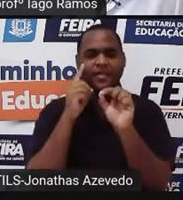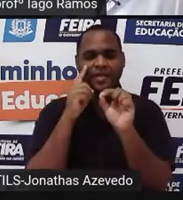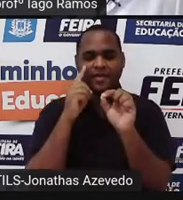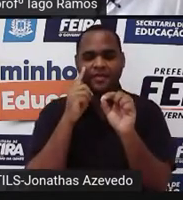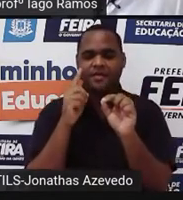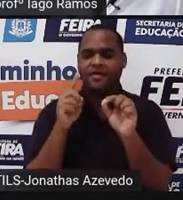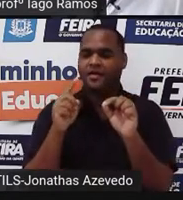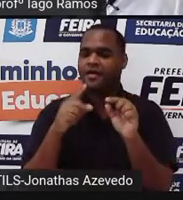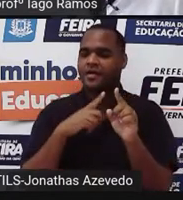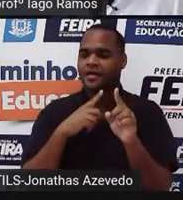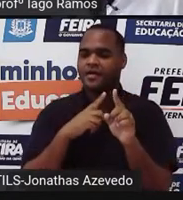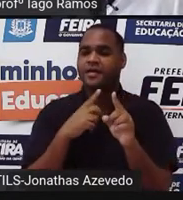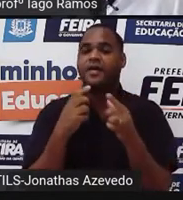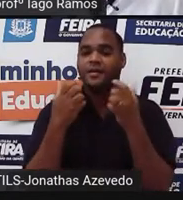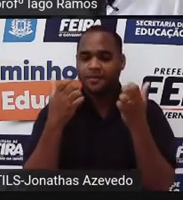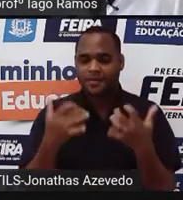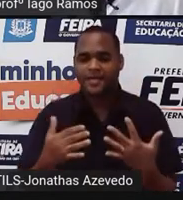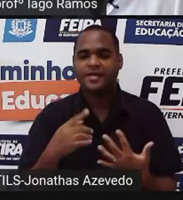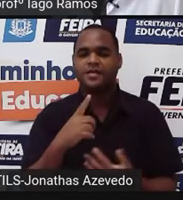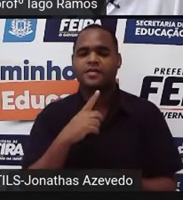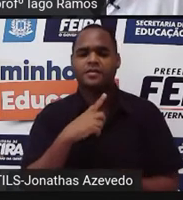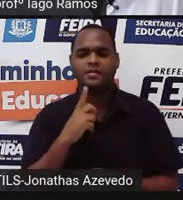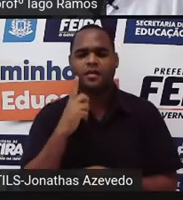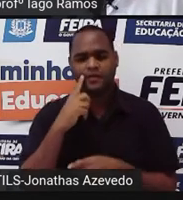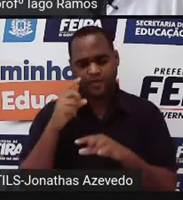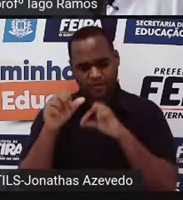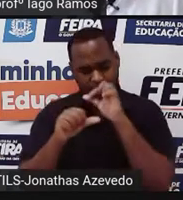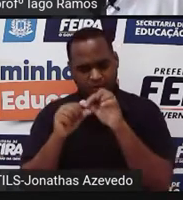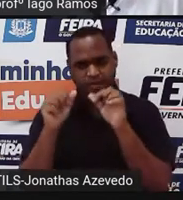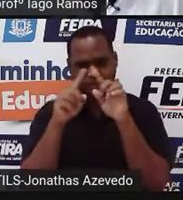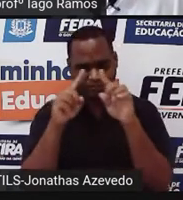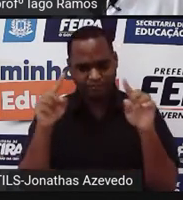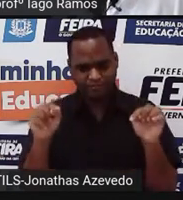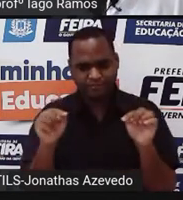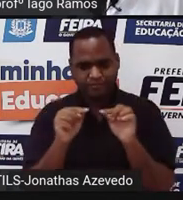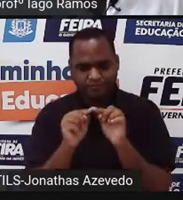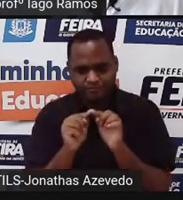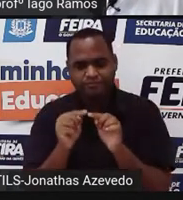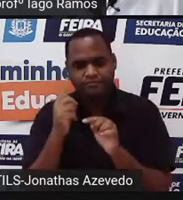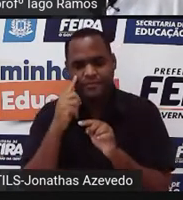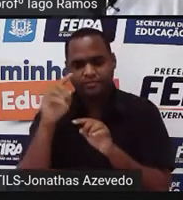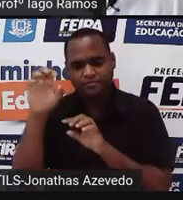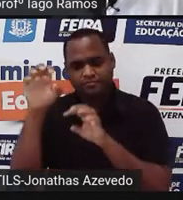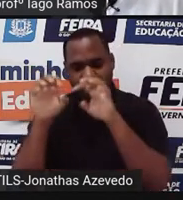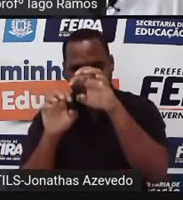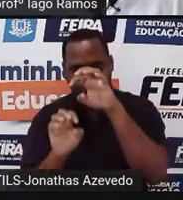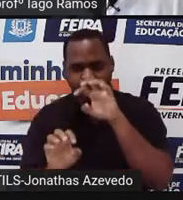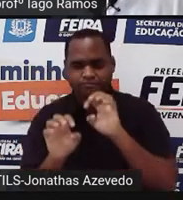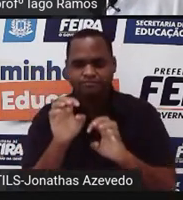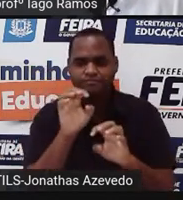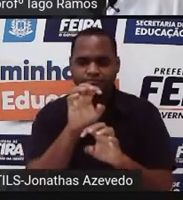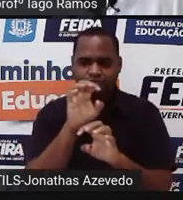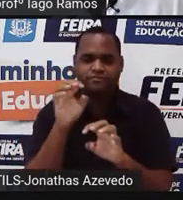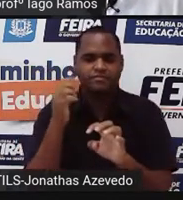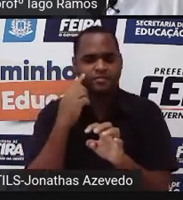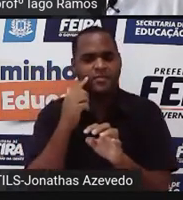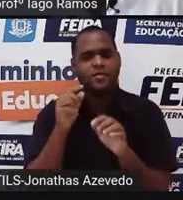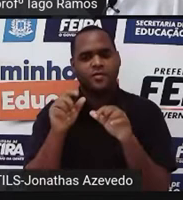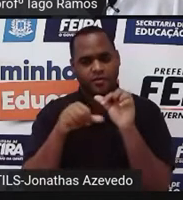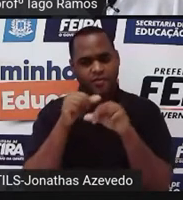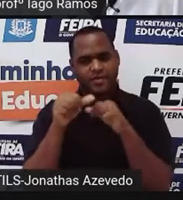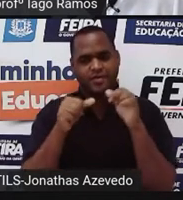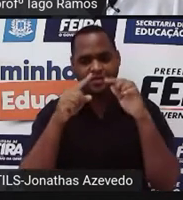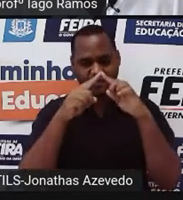gente reposicionou os três quadrados e reposicionando esses três quadrados, a gente conseguiu fazer esse triângulozinho aqui,